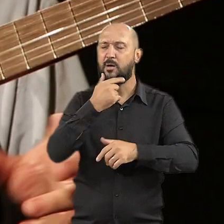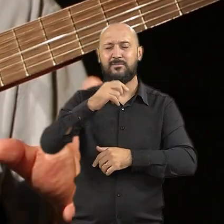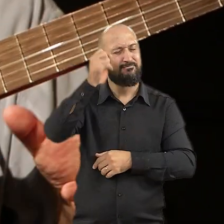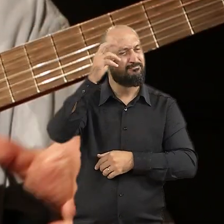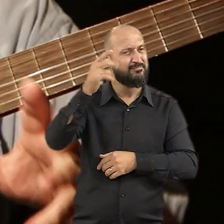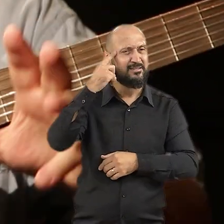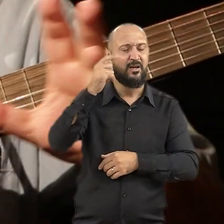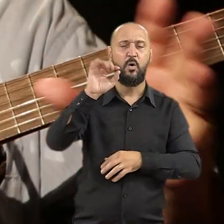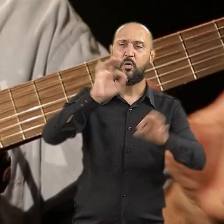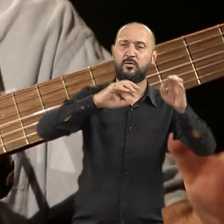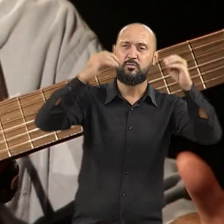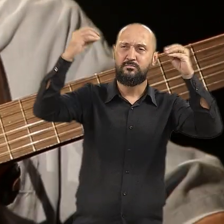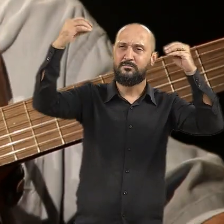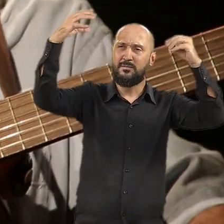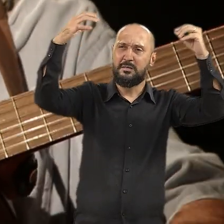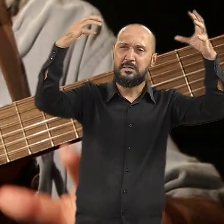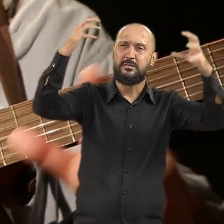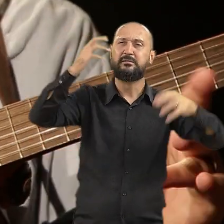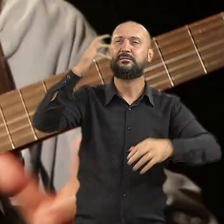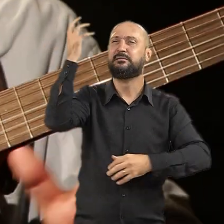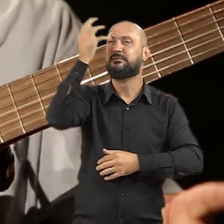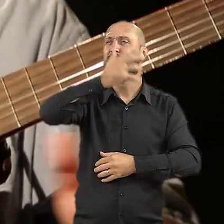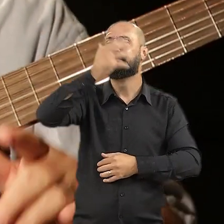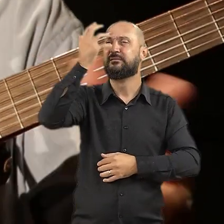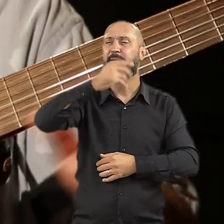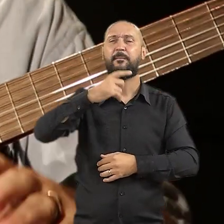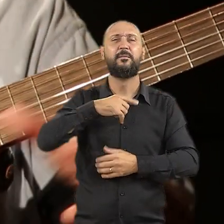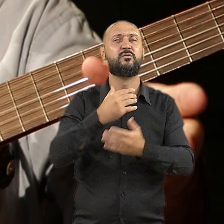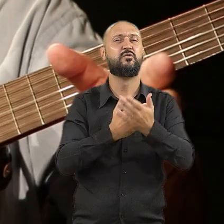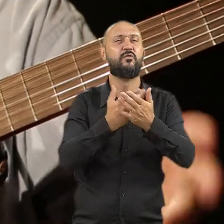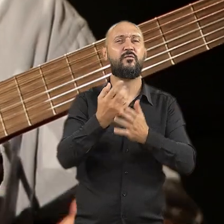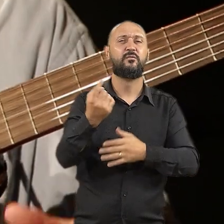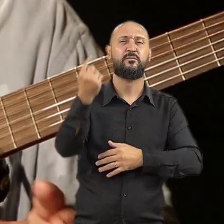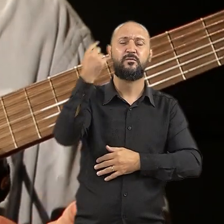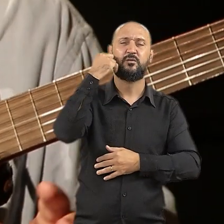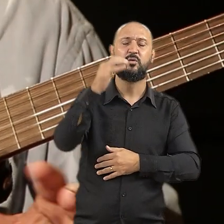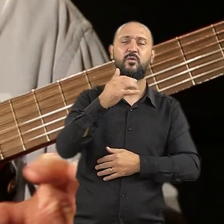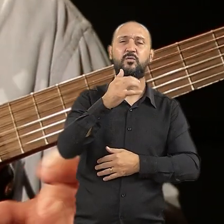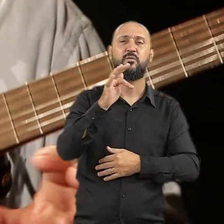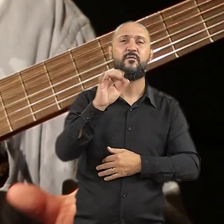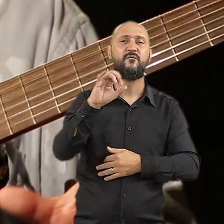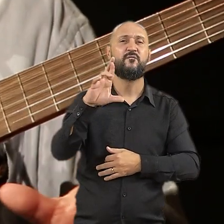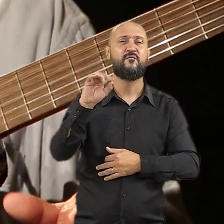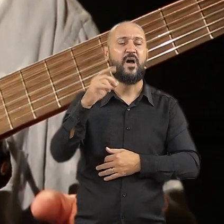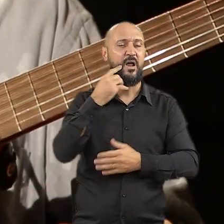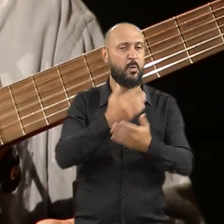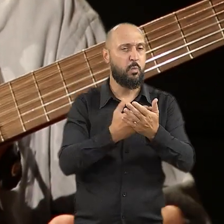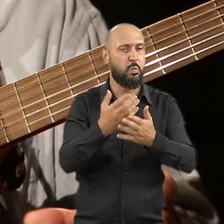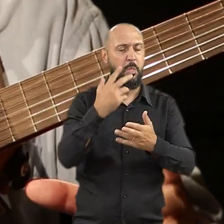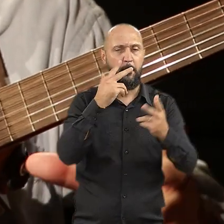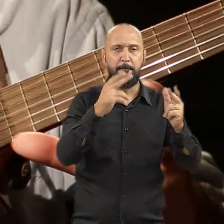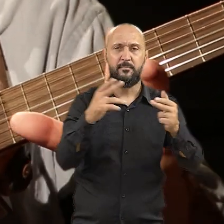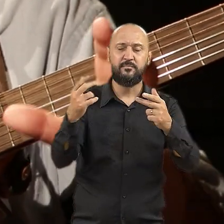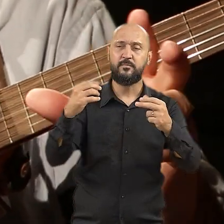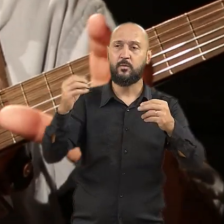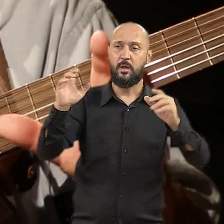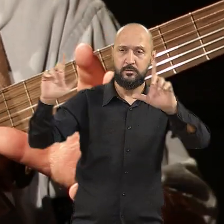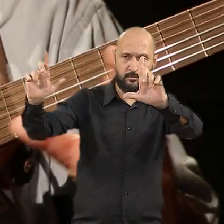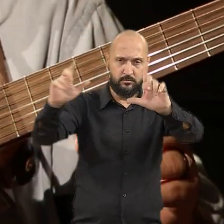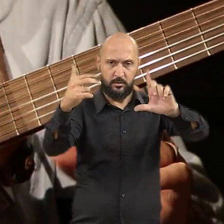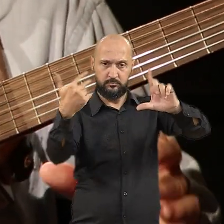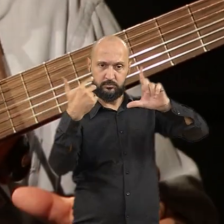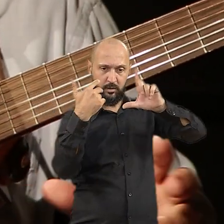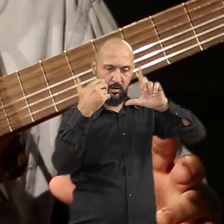cara gênio, aí fez uma luz lindíssima, parecida com o que a gente comentou lá do Faro. Eles começaram a gravar assim as coisas com